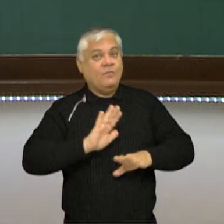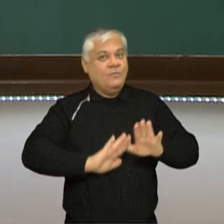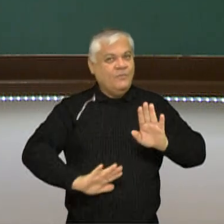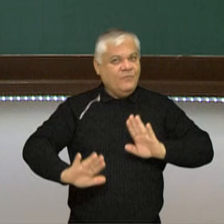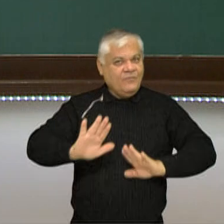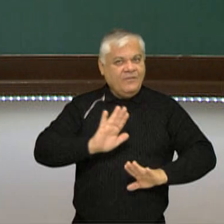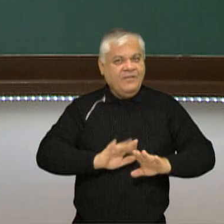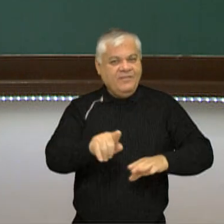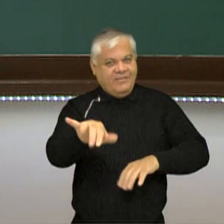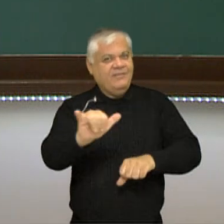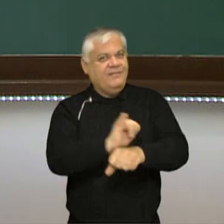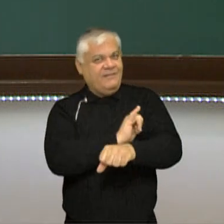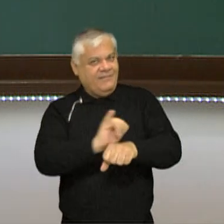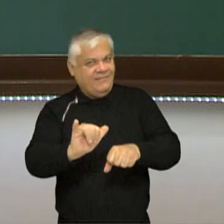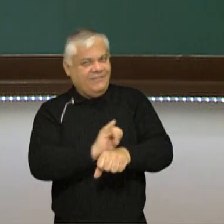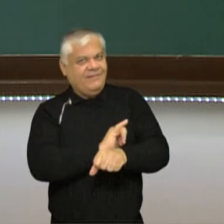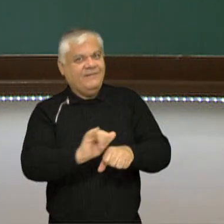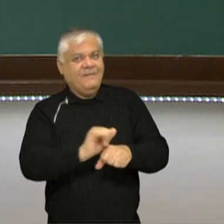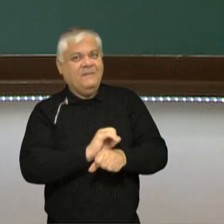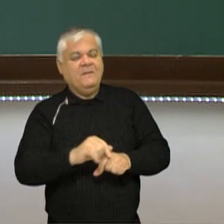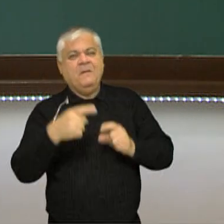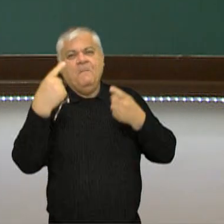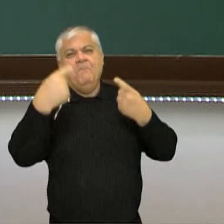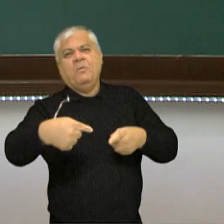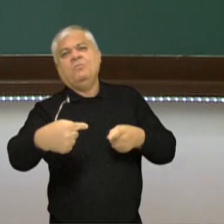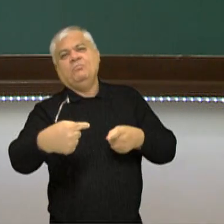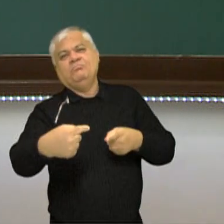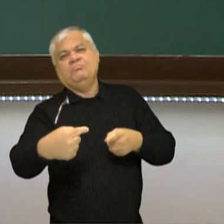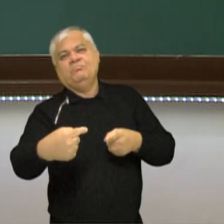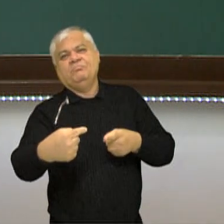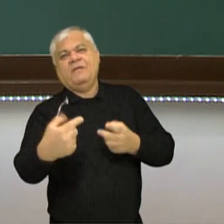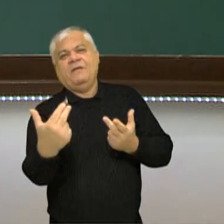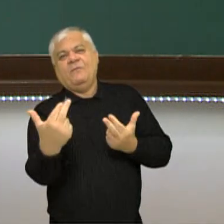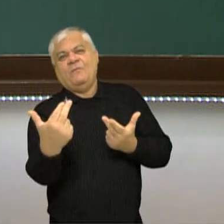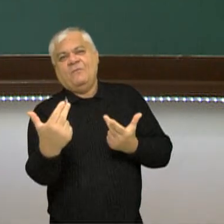numa situação de empate, tá? Podendo aplicar o xeque-mate,